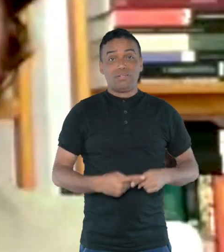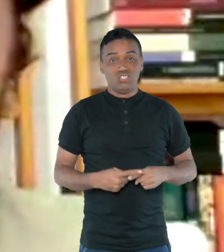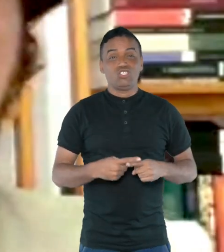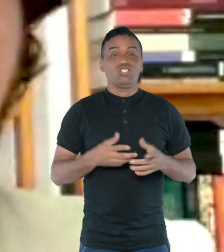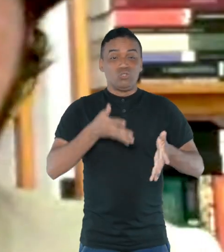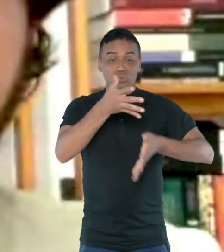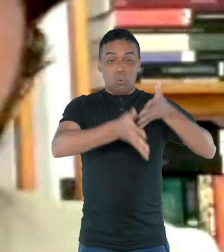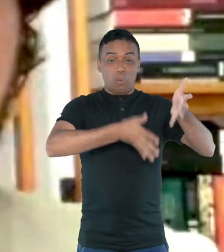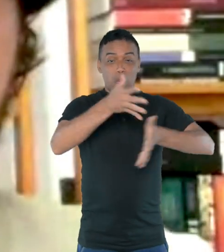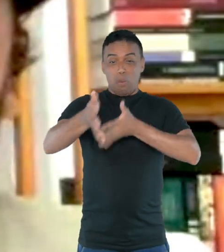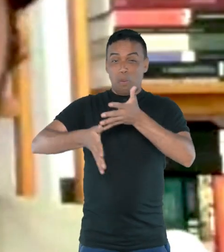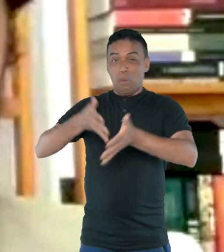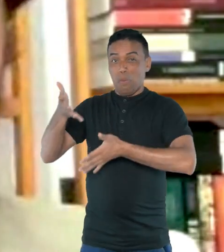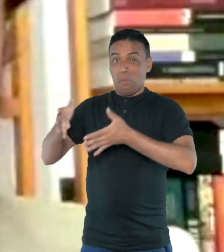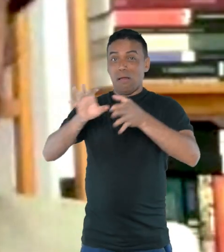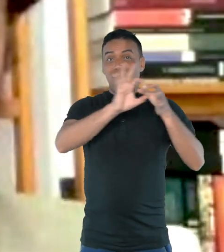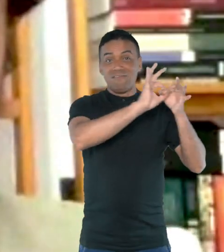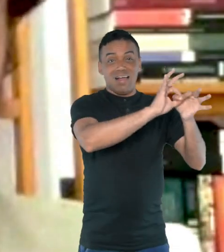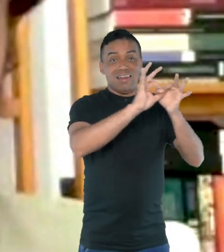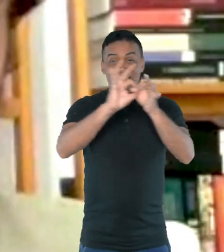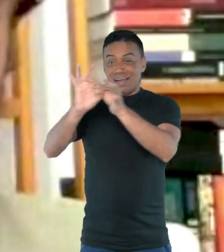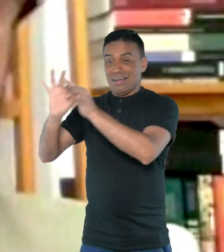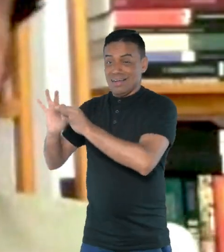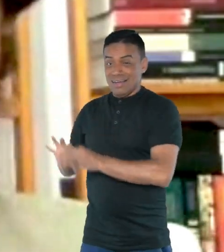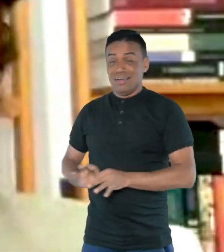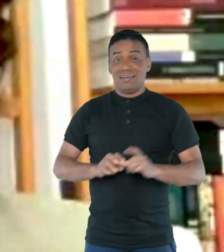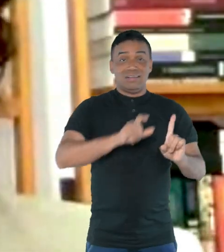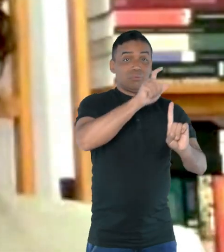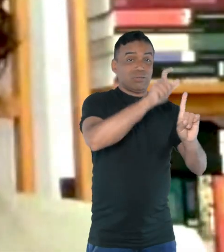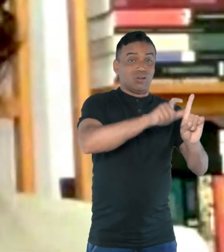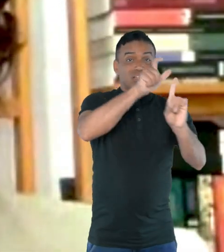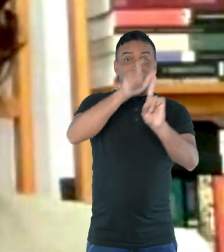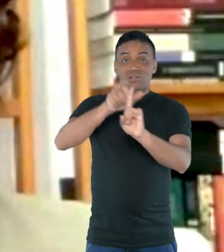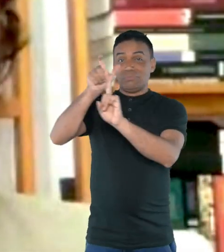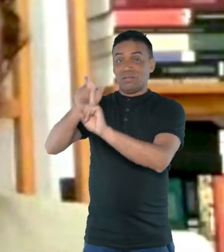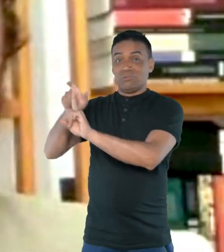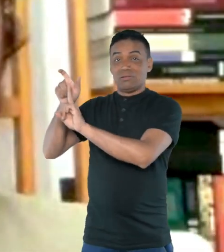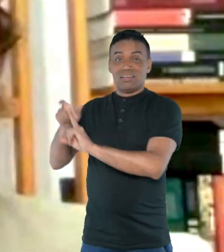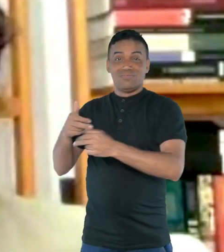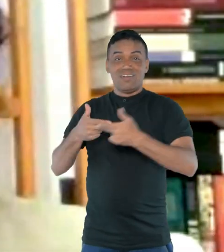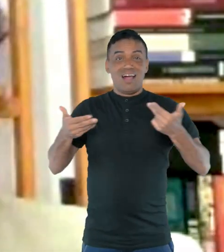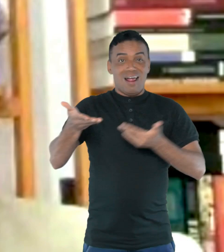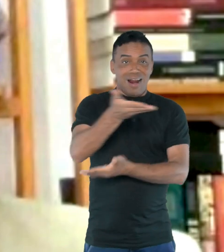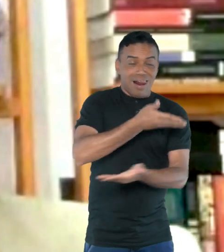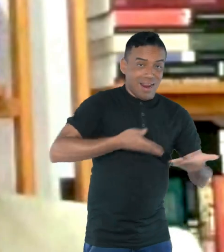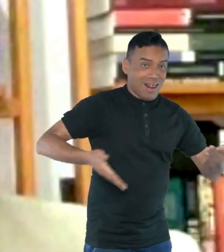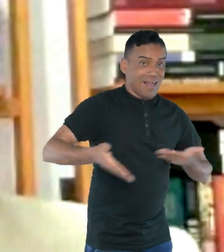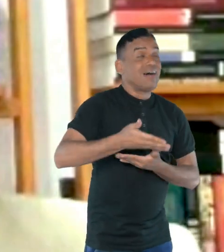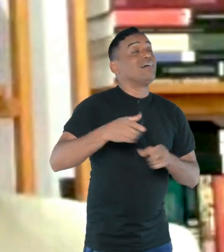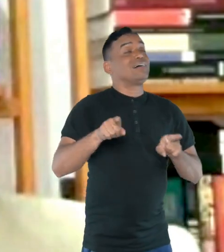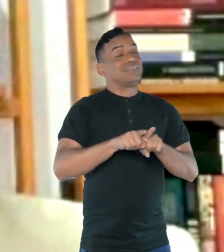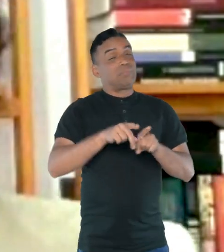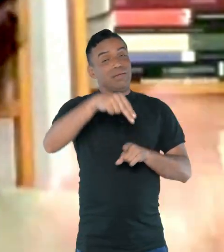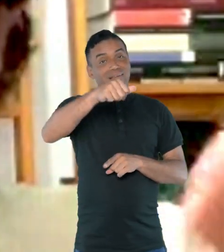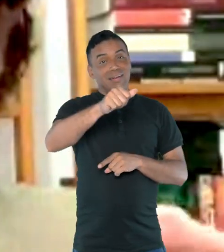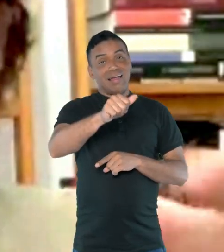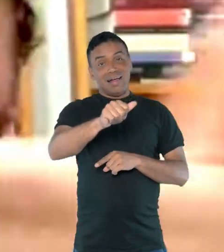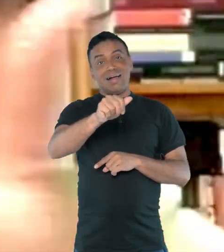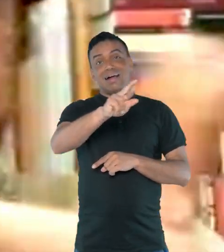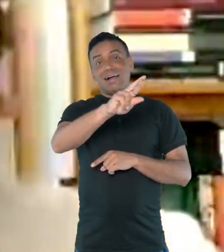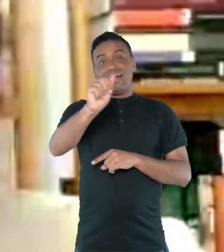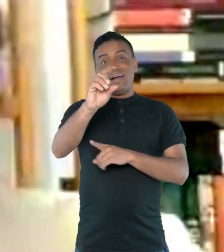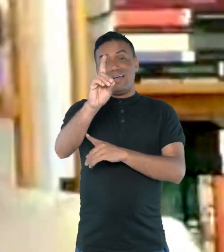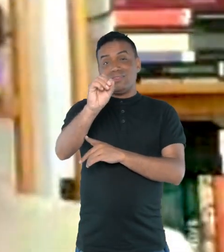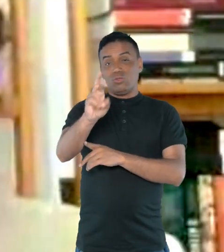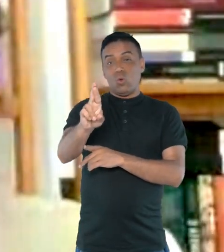essas vozes que vão se cruzando, a voz do personagem, a voz dos outros personagens, e ao mesmo tempo a voz do narrador, do escritor que